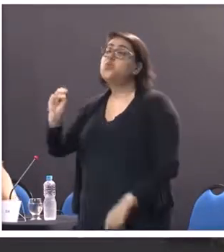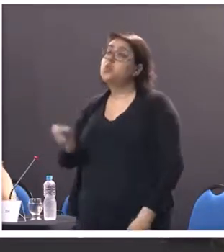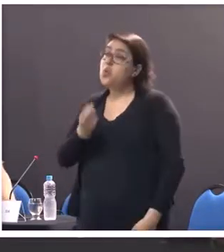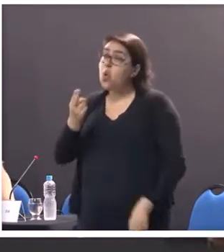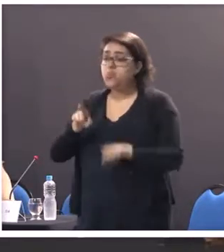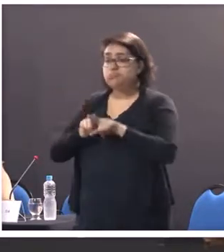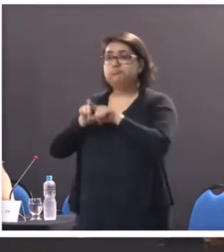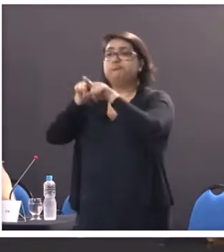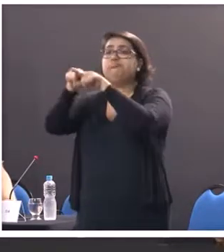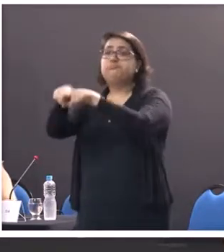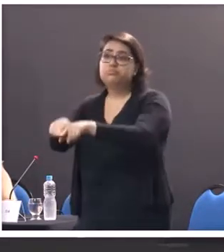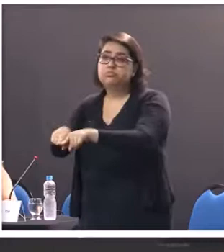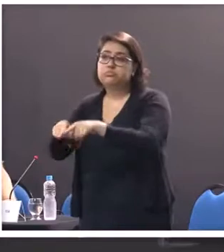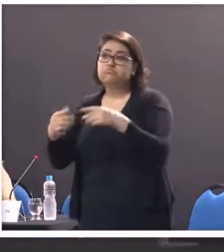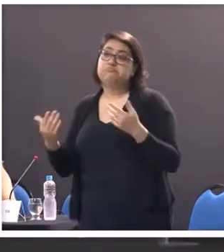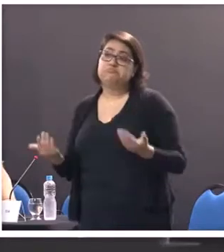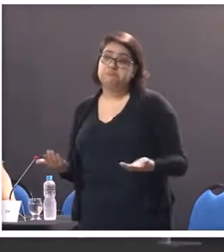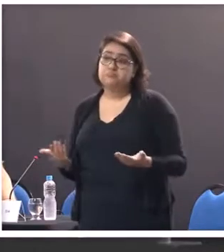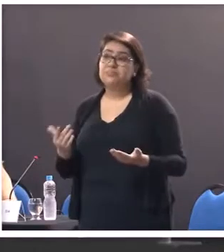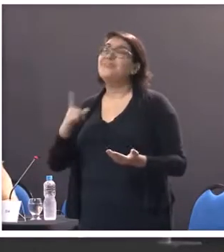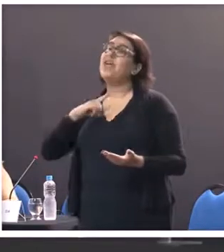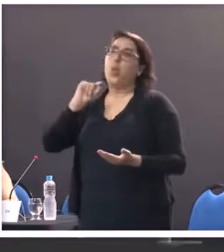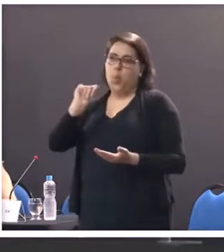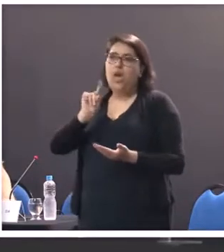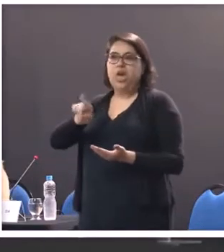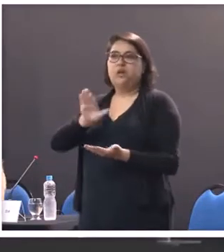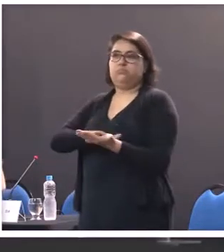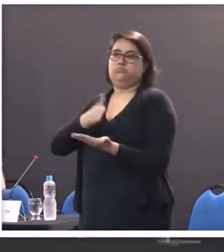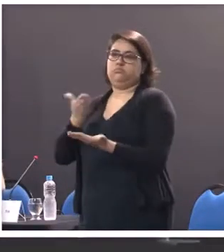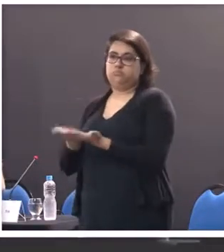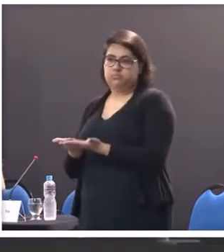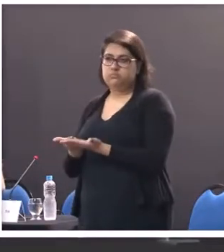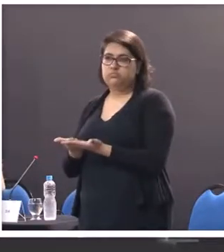ou simultâneo. Isso é uma interpretação.